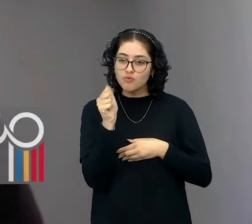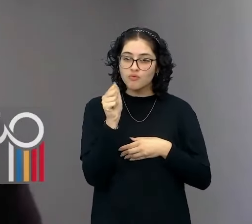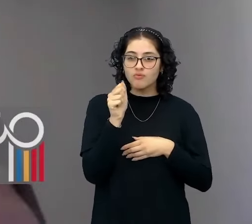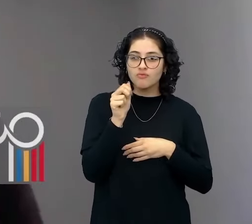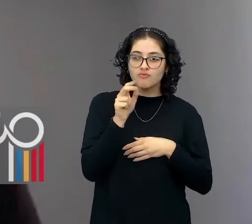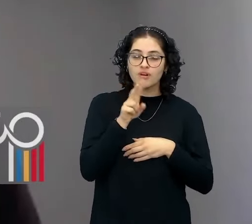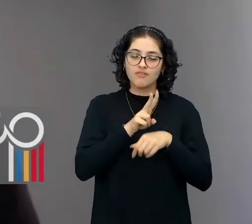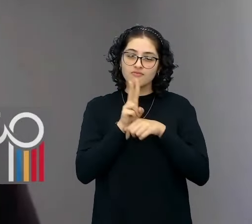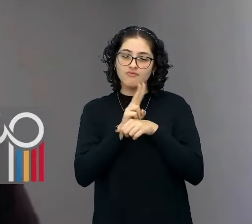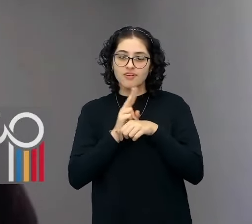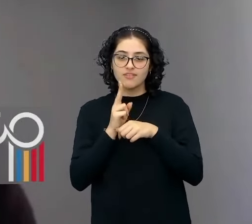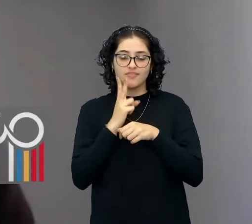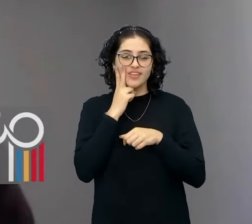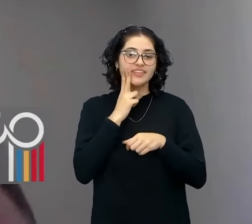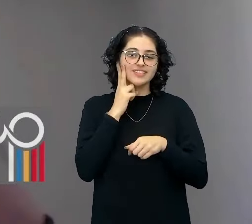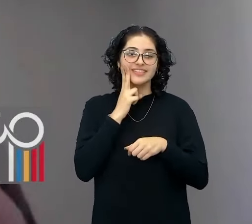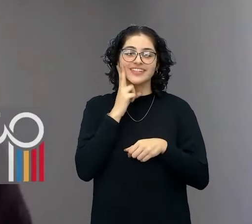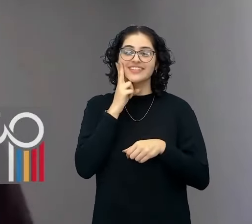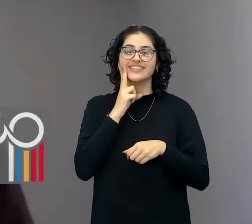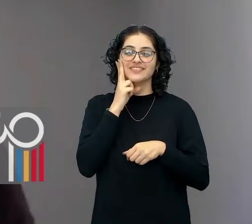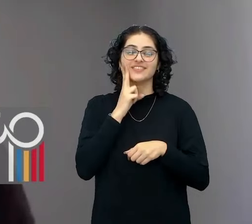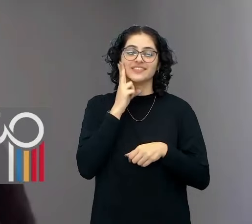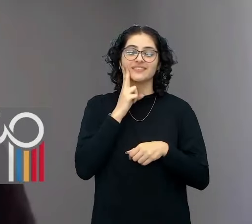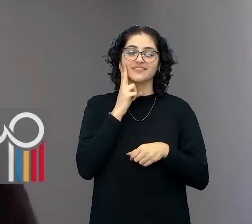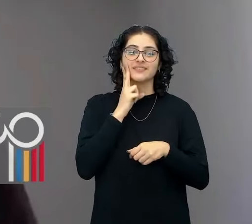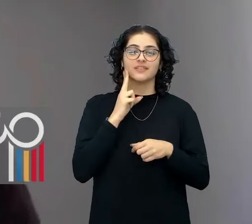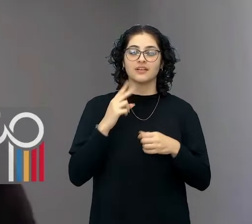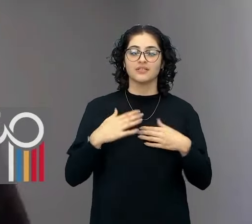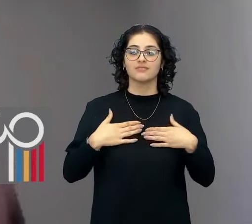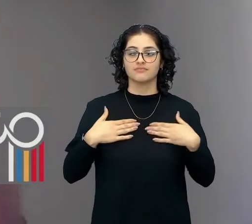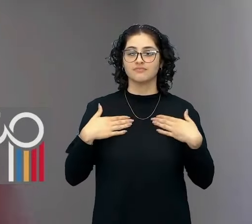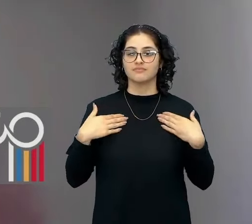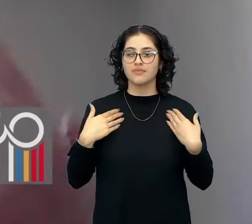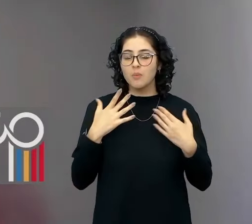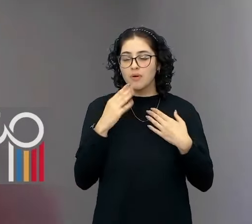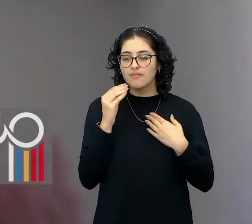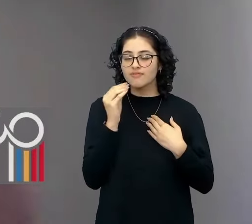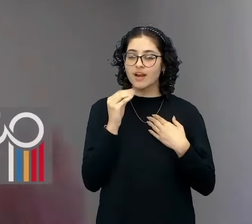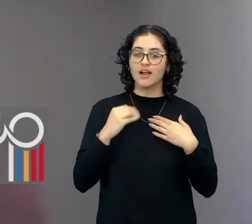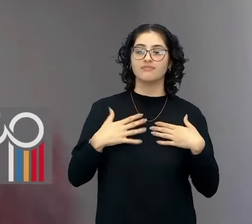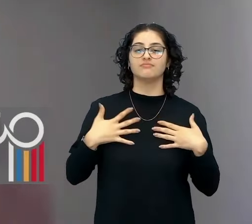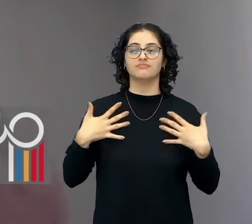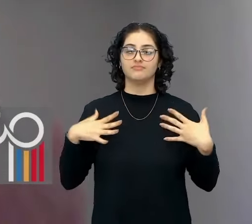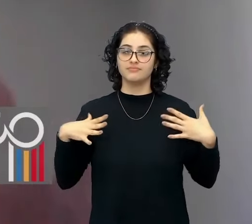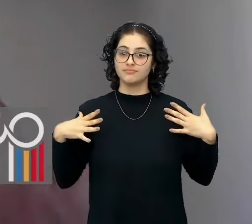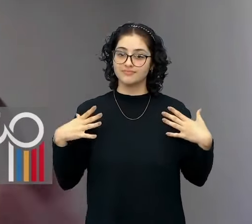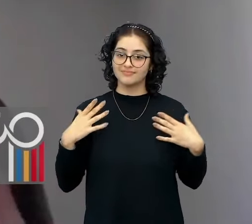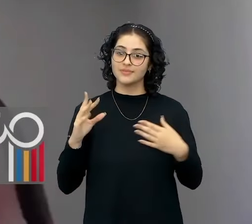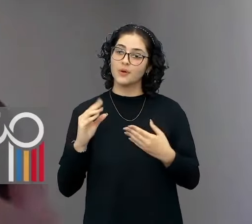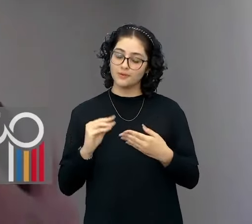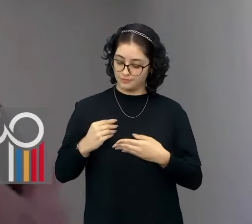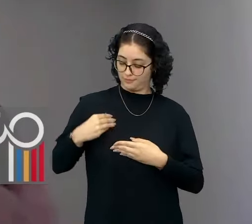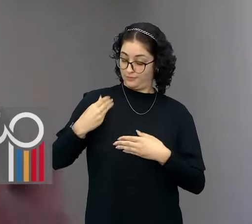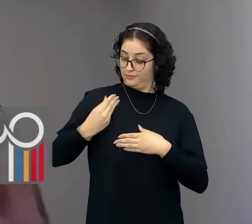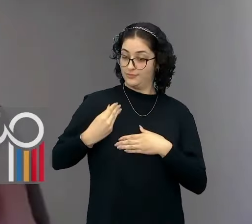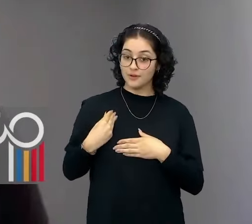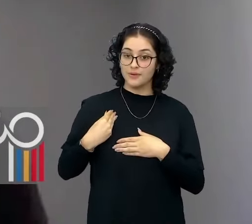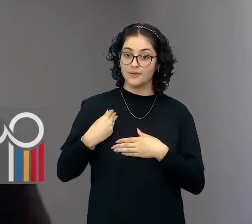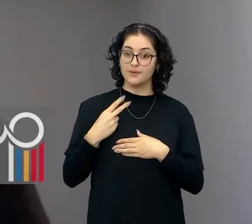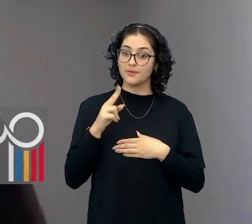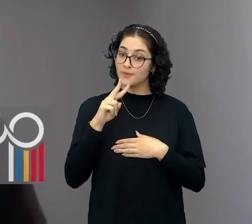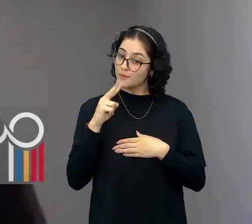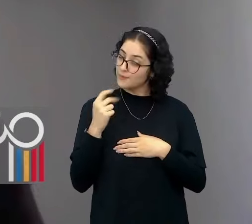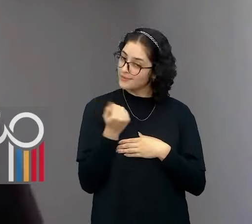vinho, né, escuro. Estou com uma echarpezinha um pouquinho mais clara, um tom sobre tom, né, de cor de